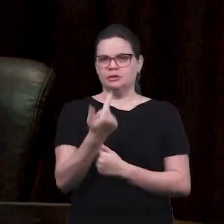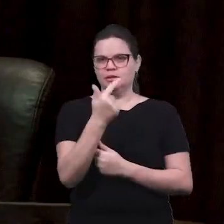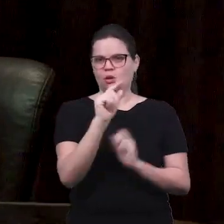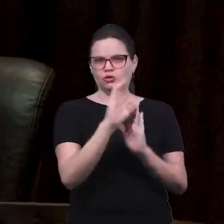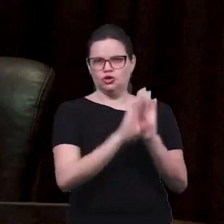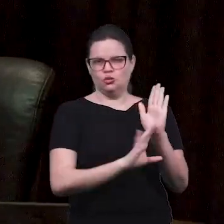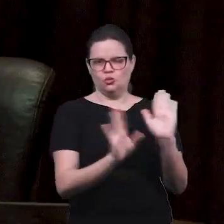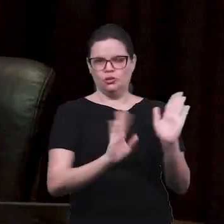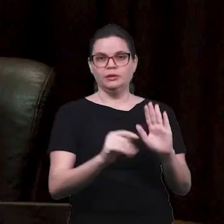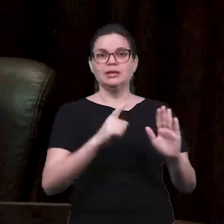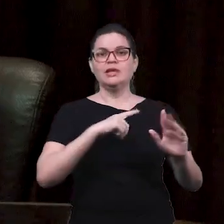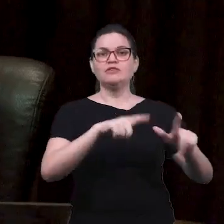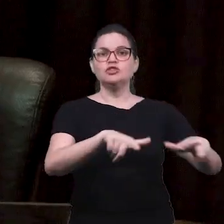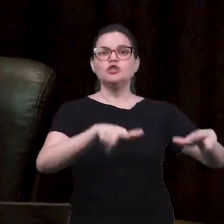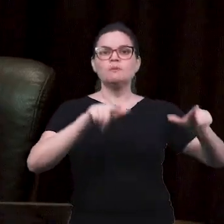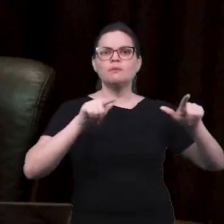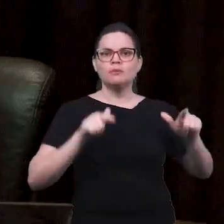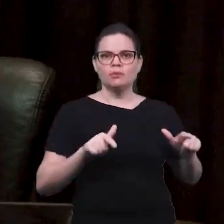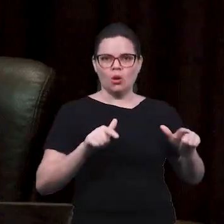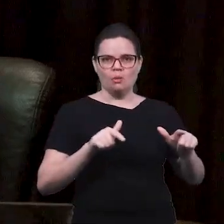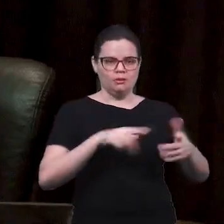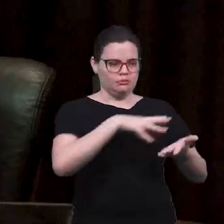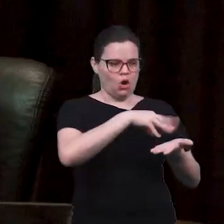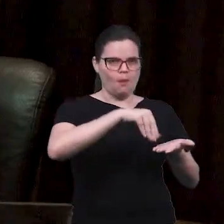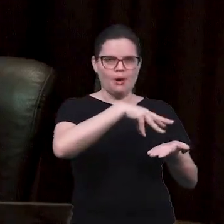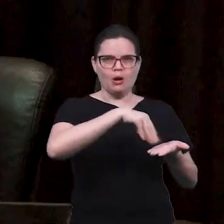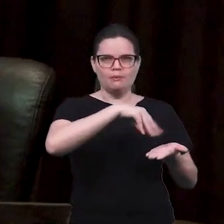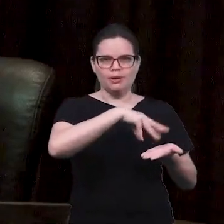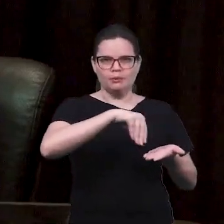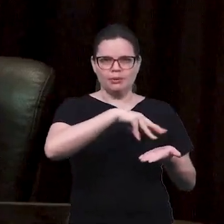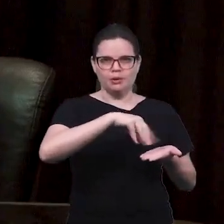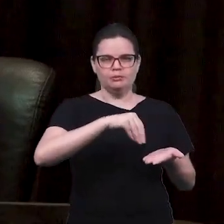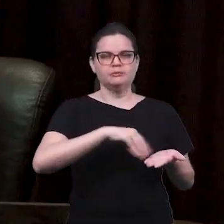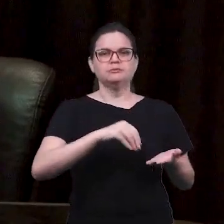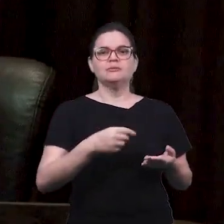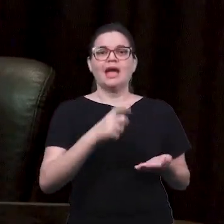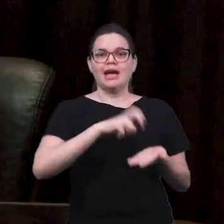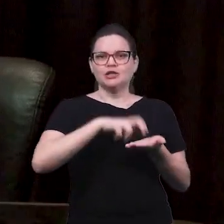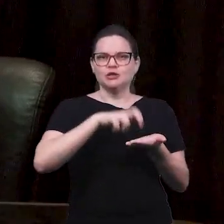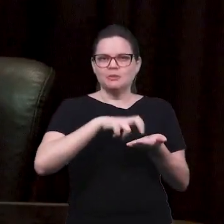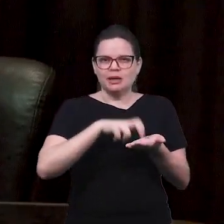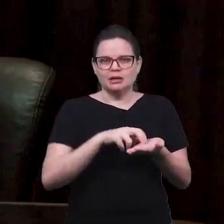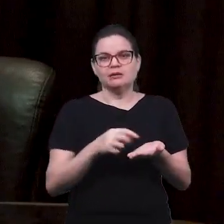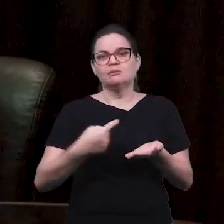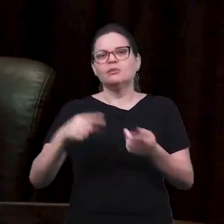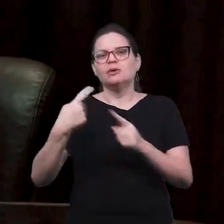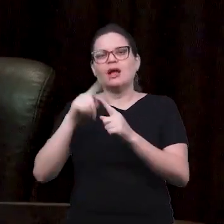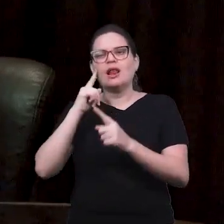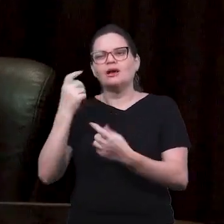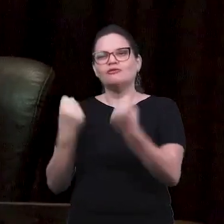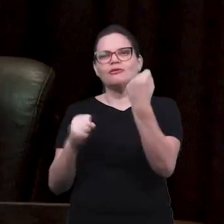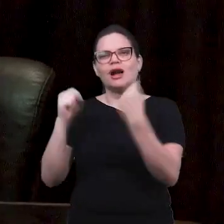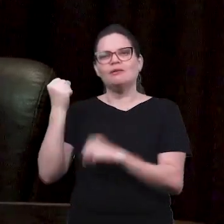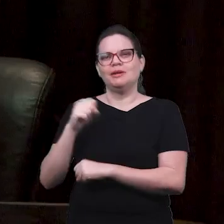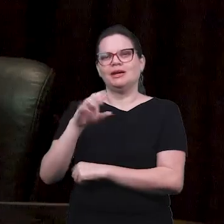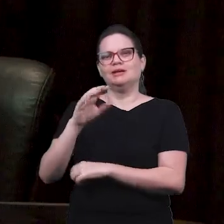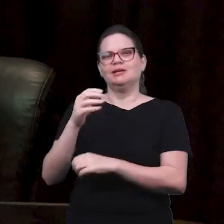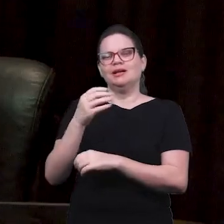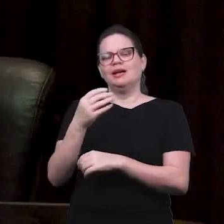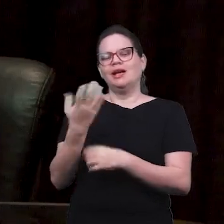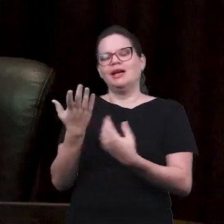pegou o diplomazinho dele, saiu de manhã cedo. Nós sabemos que a Fiat tem a fábrica da montadora e